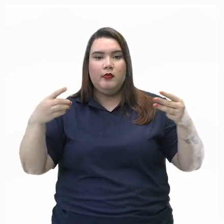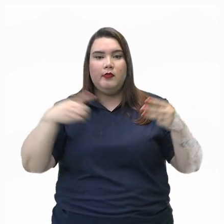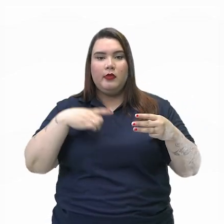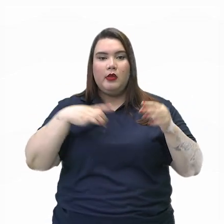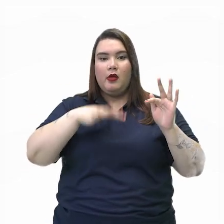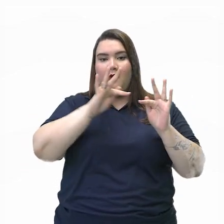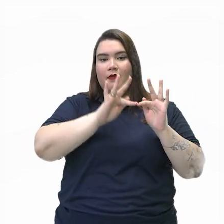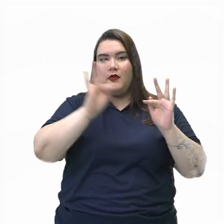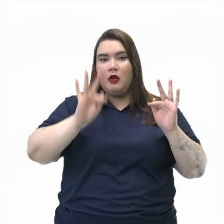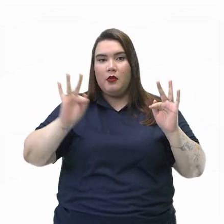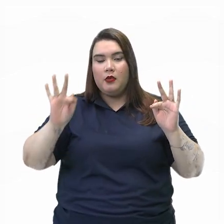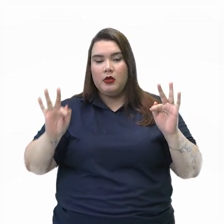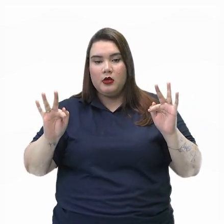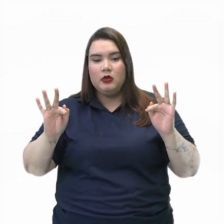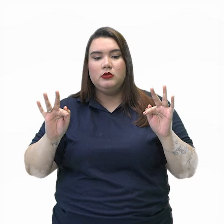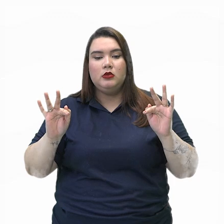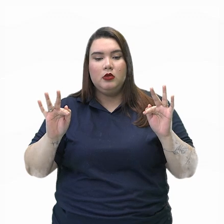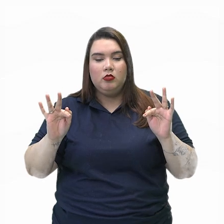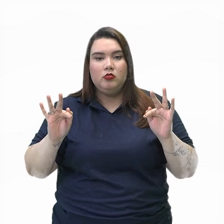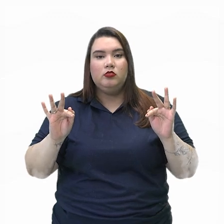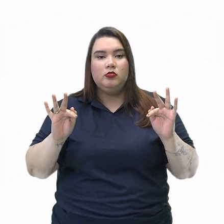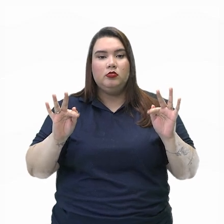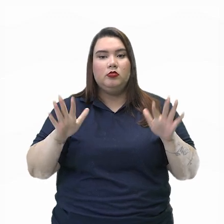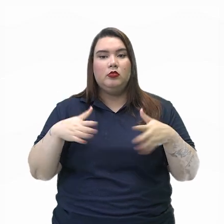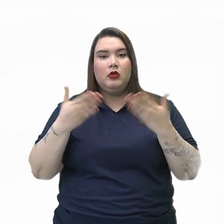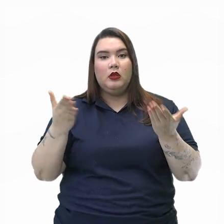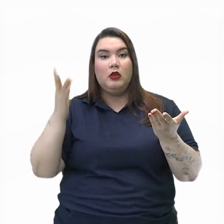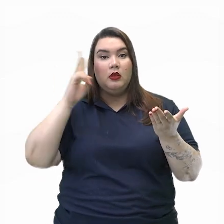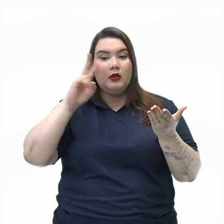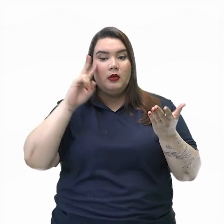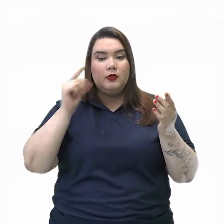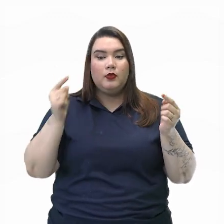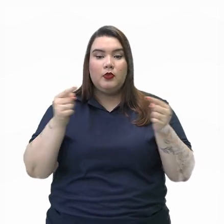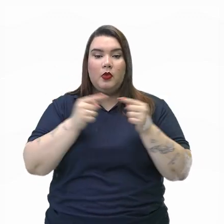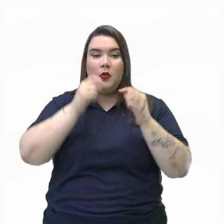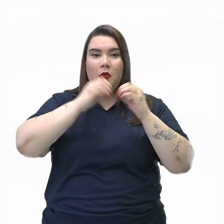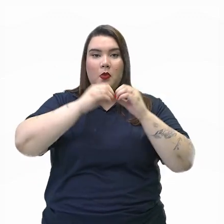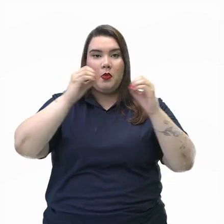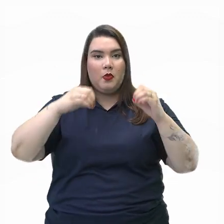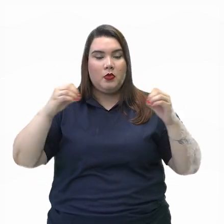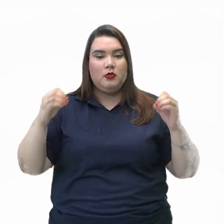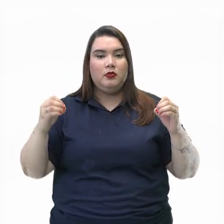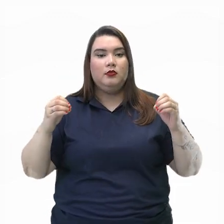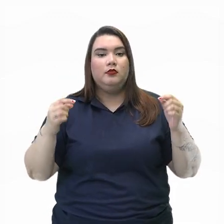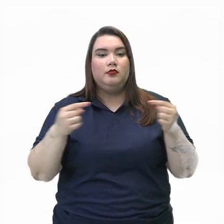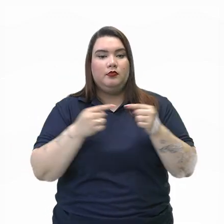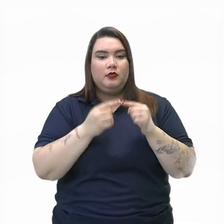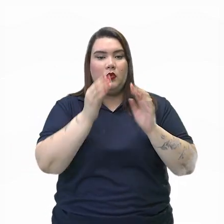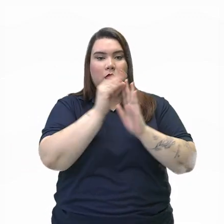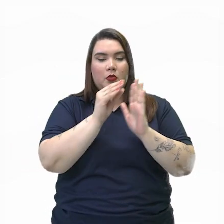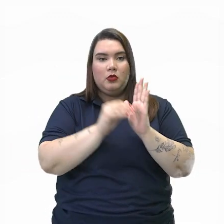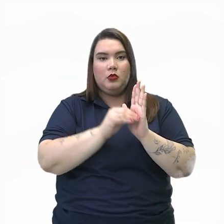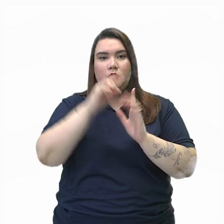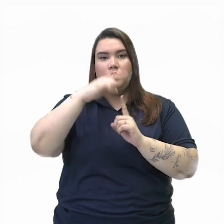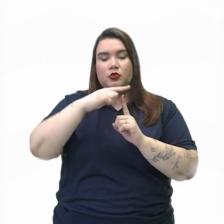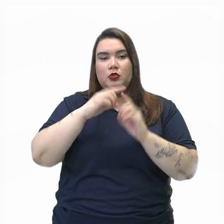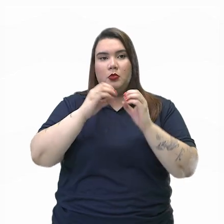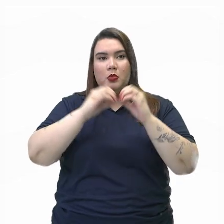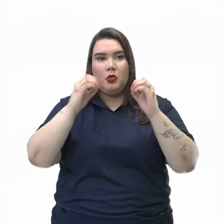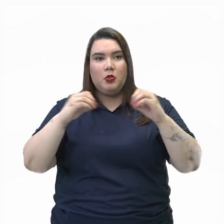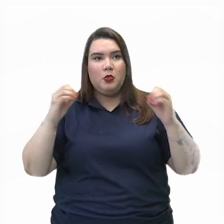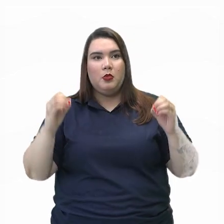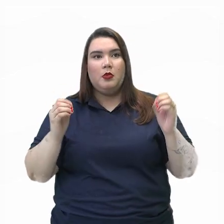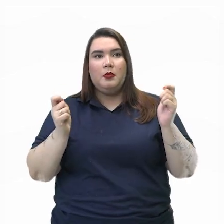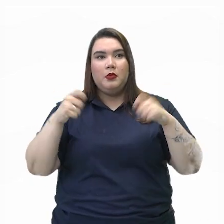com frequência. Olha só, apareceu a palavra frequência. Logo, ela lembra o quê? Uma onda, conteúdo e forma de